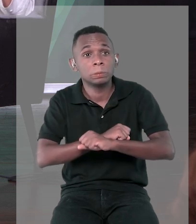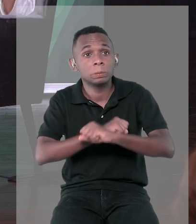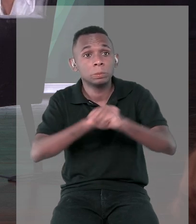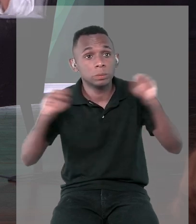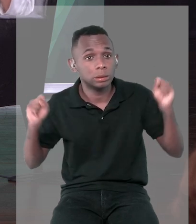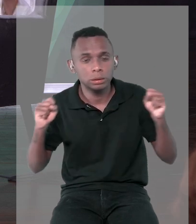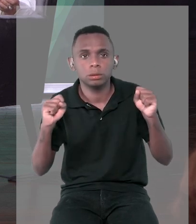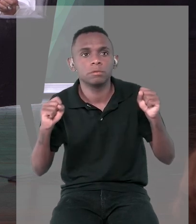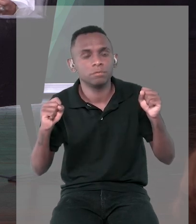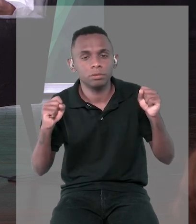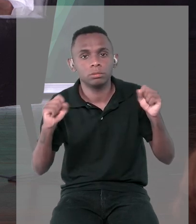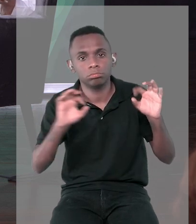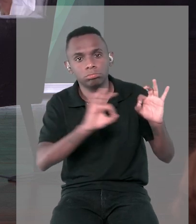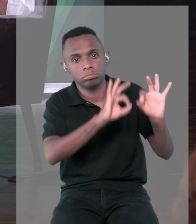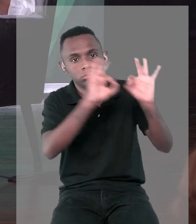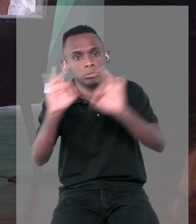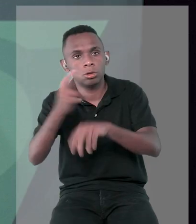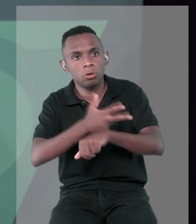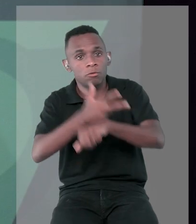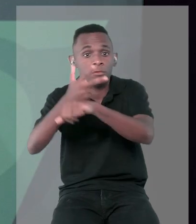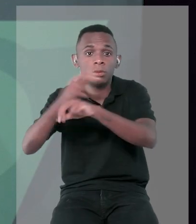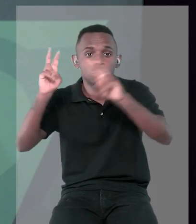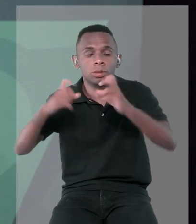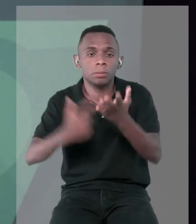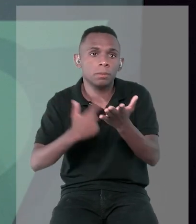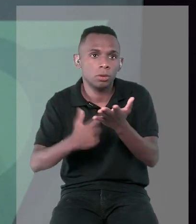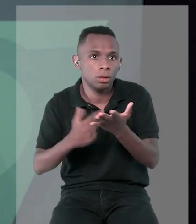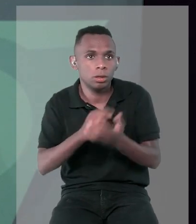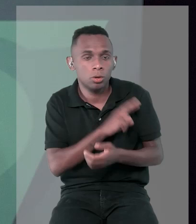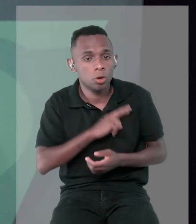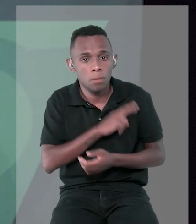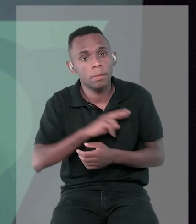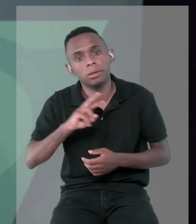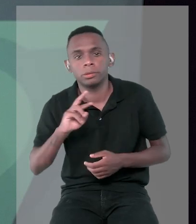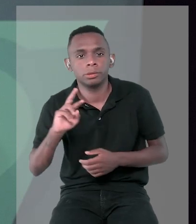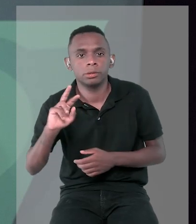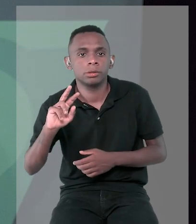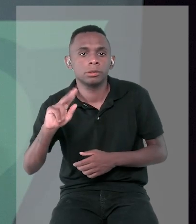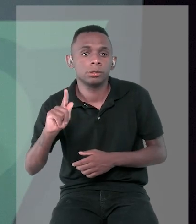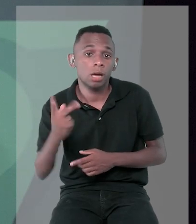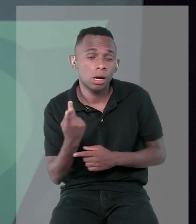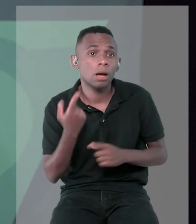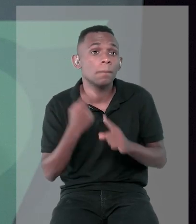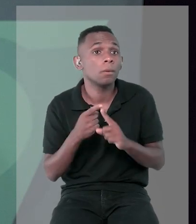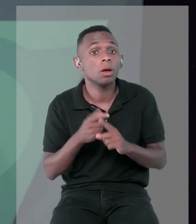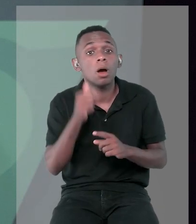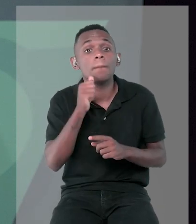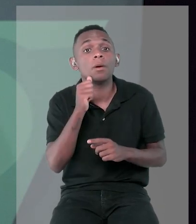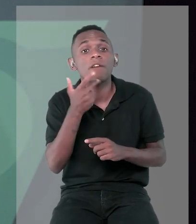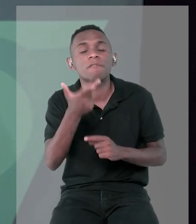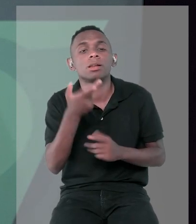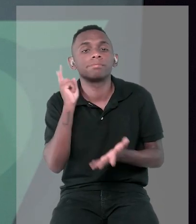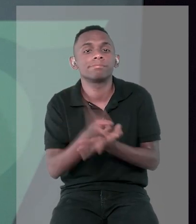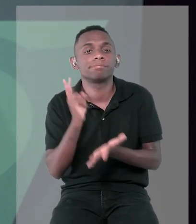quase impossível fazer um filme sobre aquele livro, né? Romance GH. Porque é uma mulher